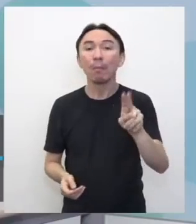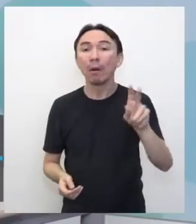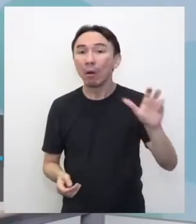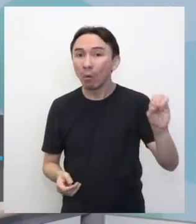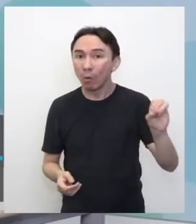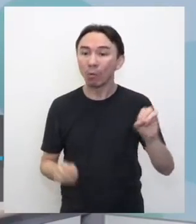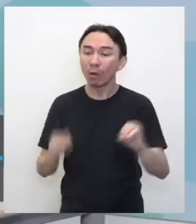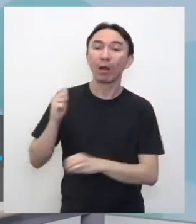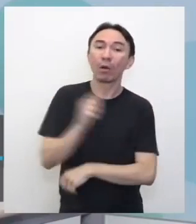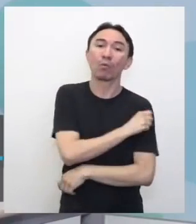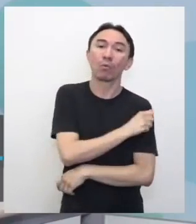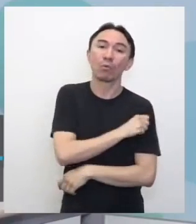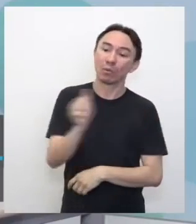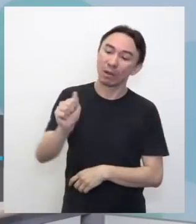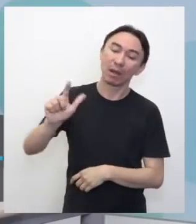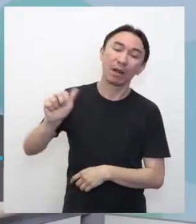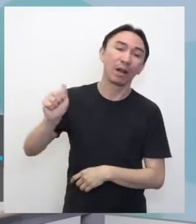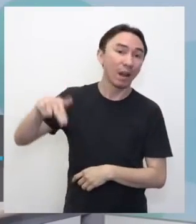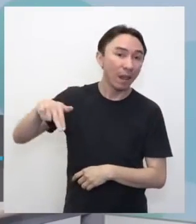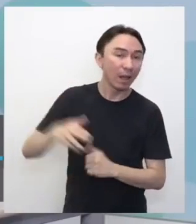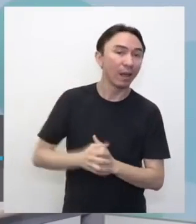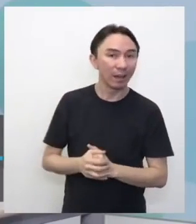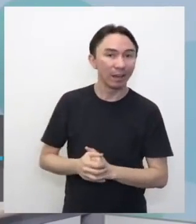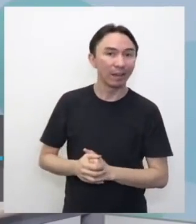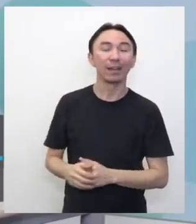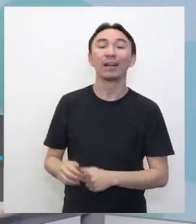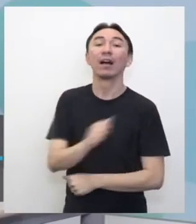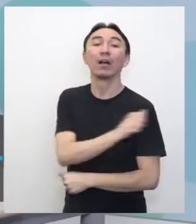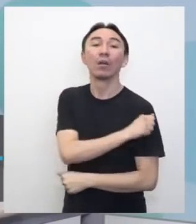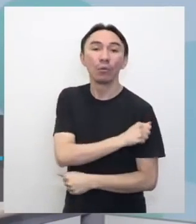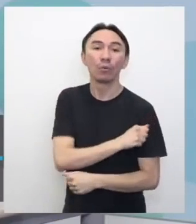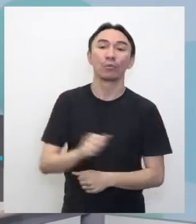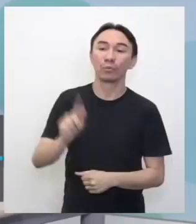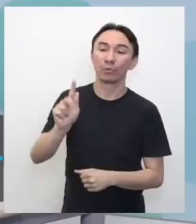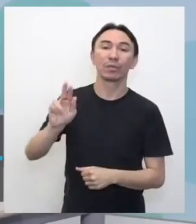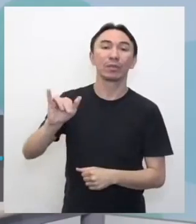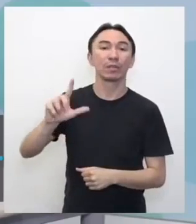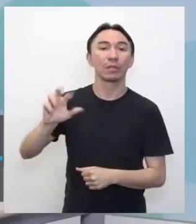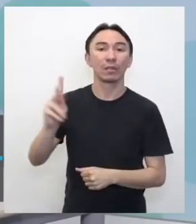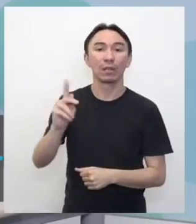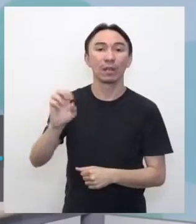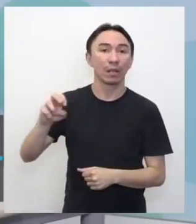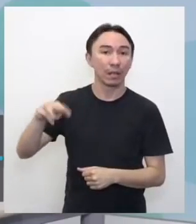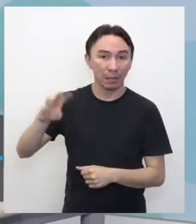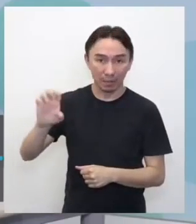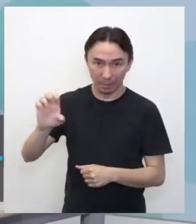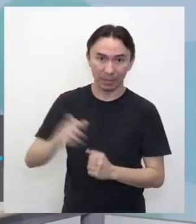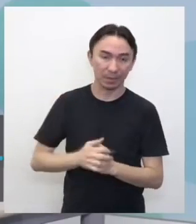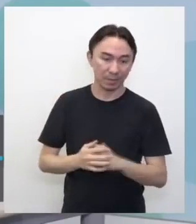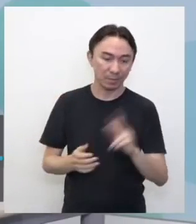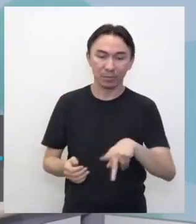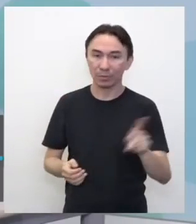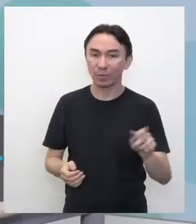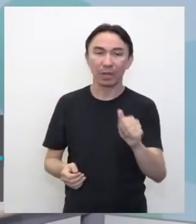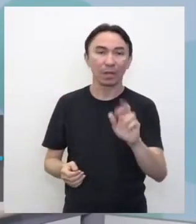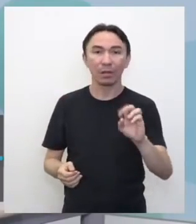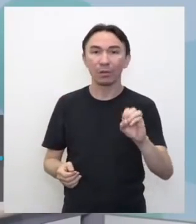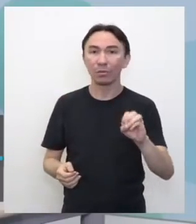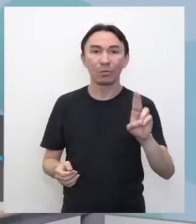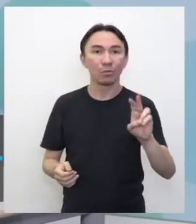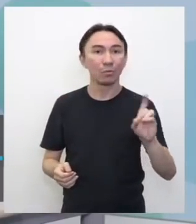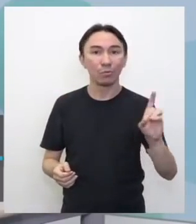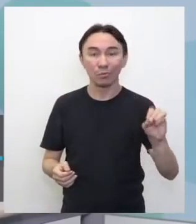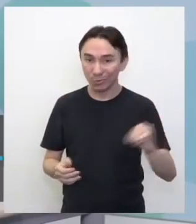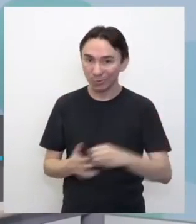Maria Eduarda, do professor Gabriel, o aluno Guilherme, do professor Haroldo, a Isa, o Wesley e o Nicolas, da professora